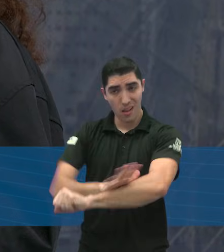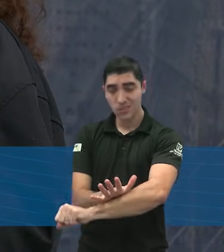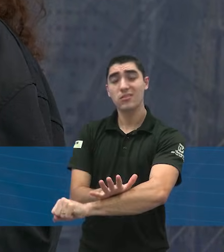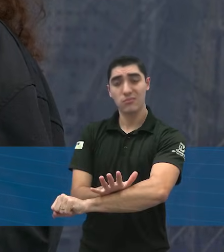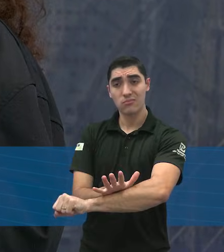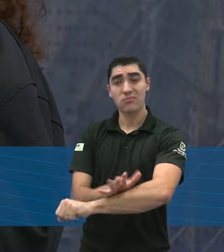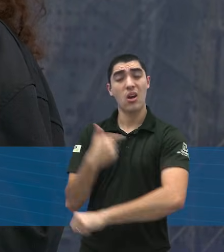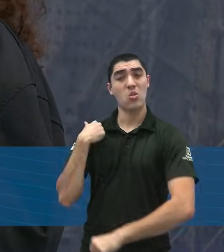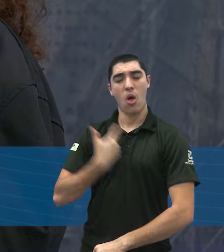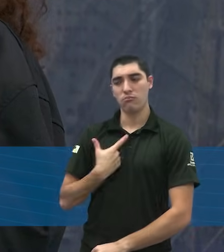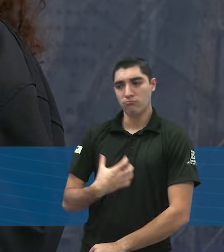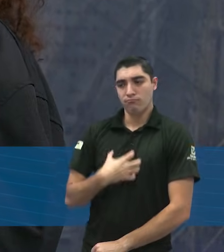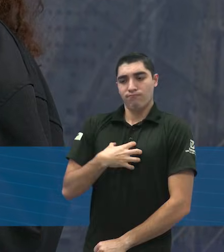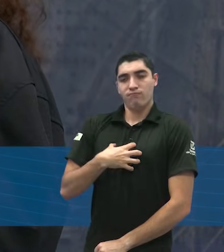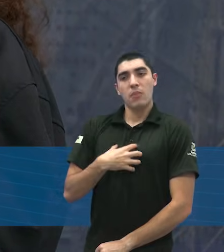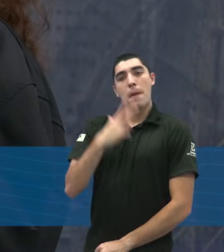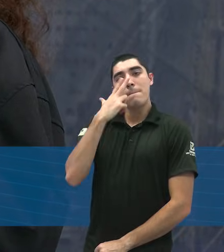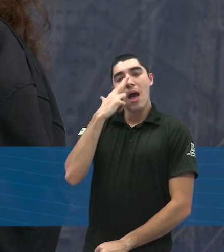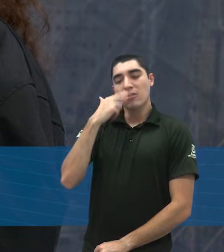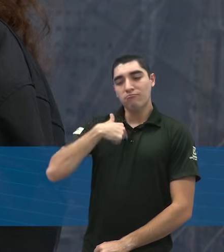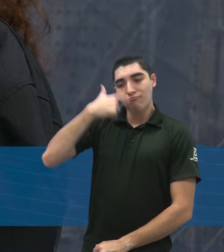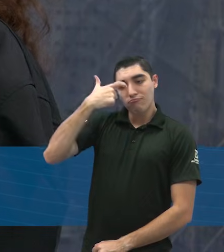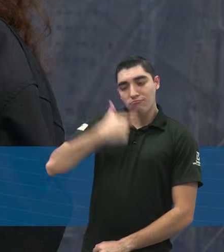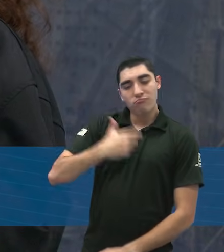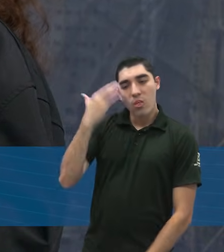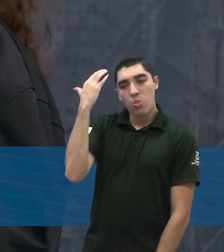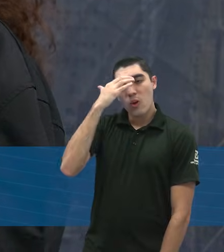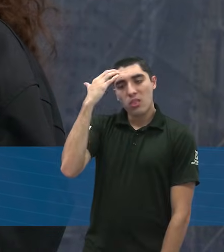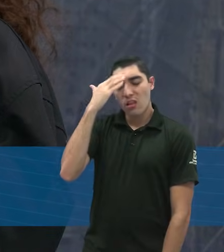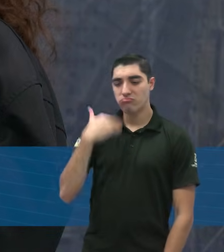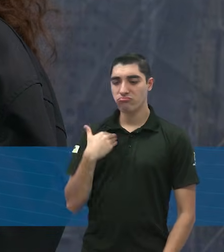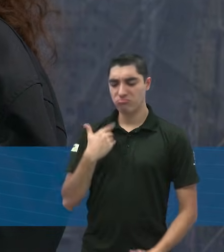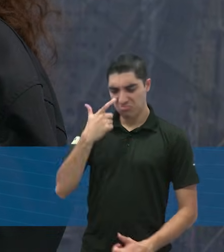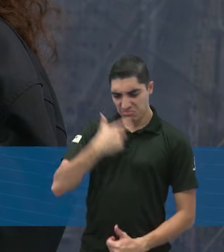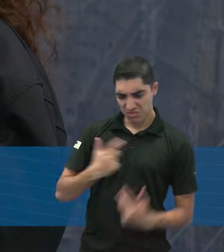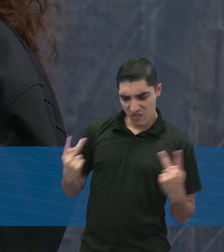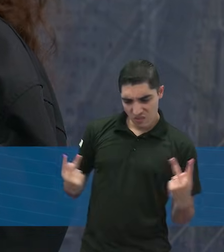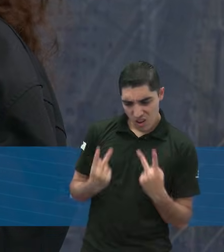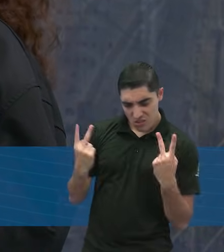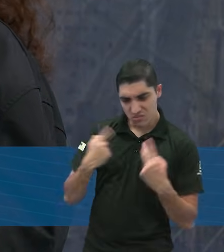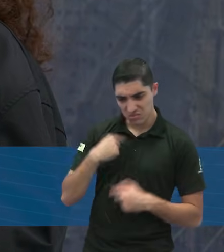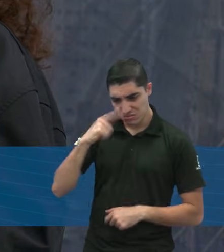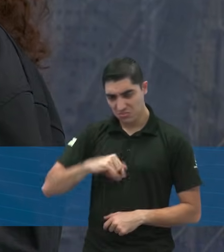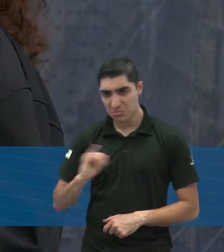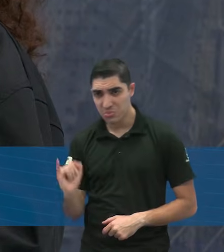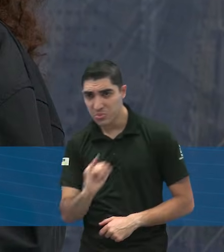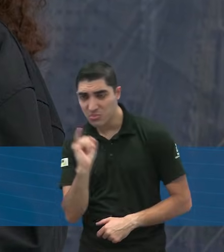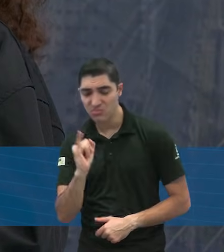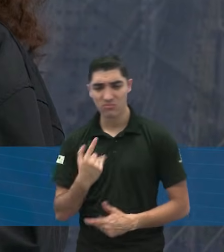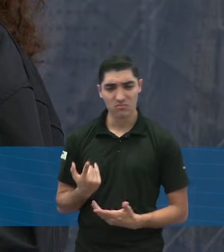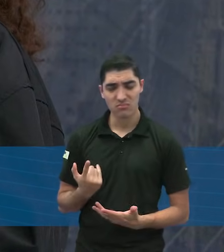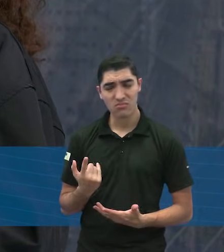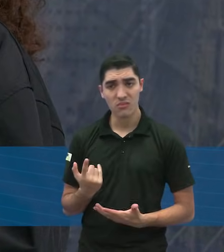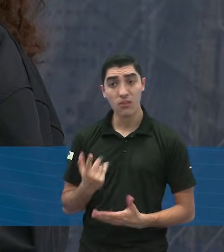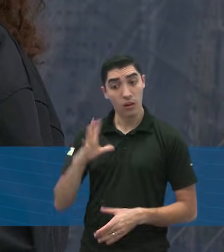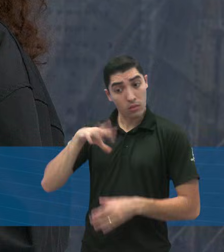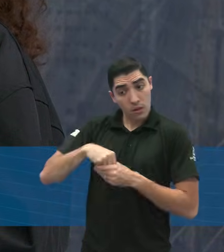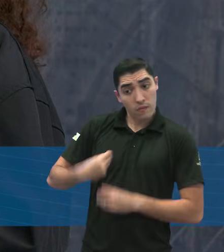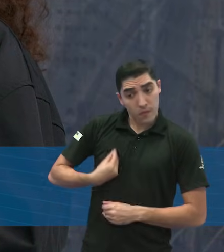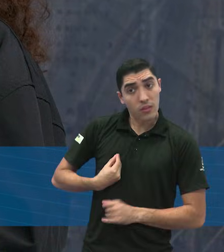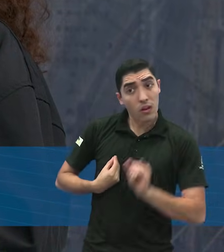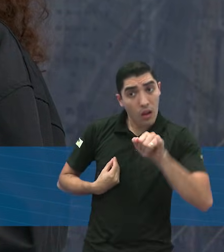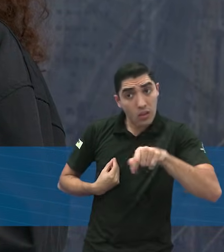gente não entenda realmente o nosso valor e as possibilidades que a gente tem dentro da nossa